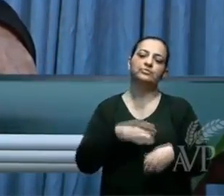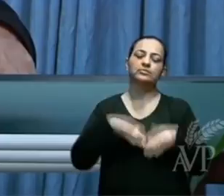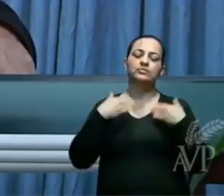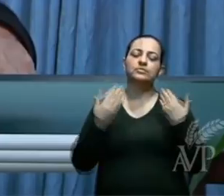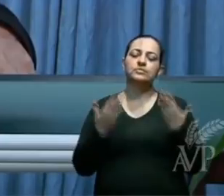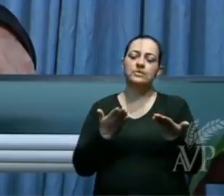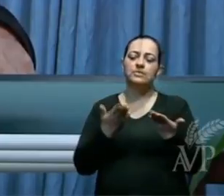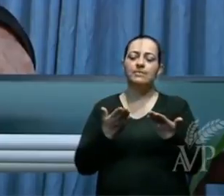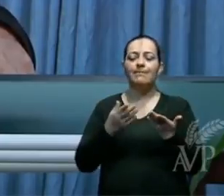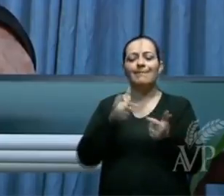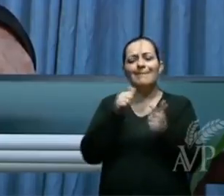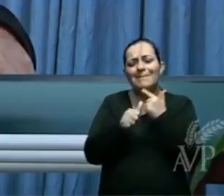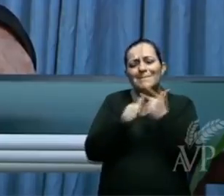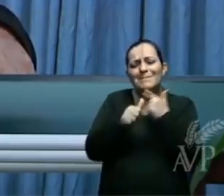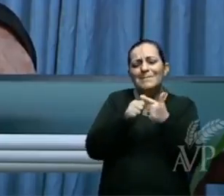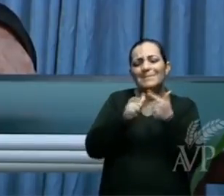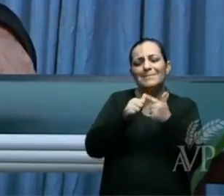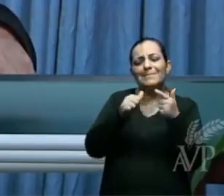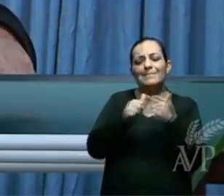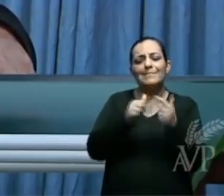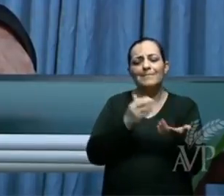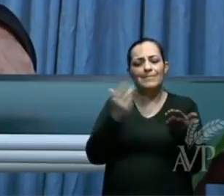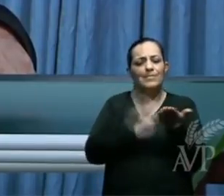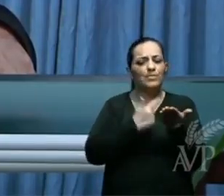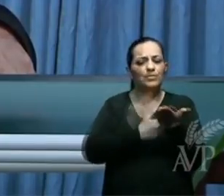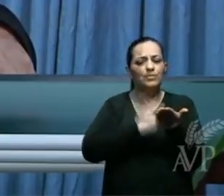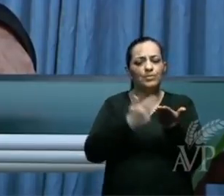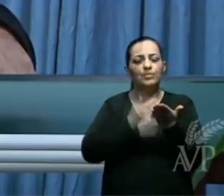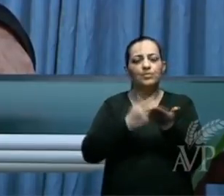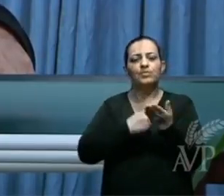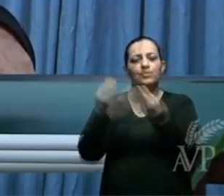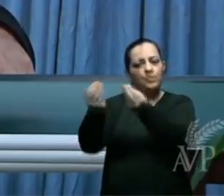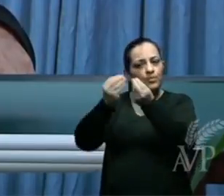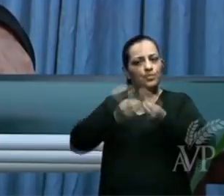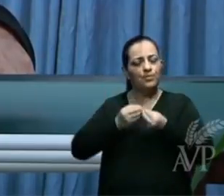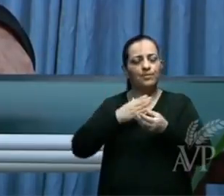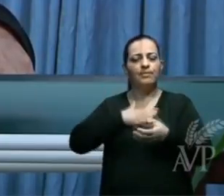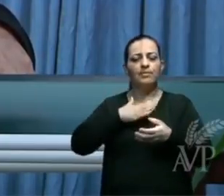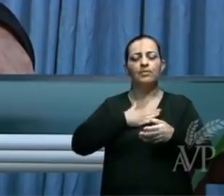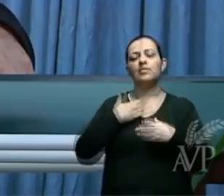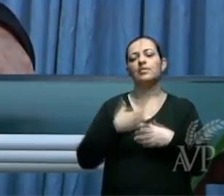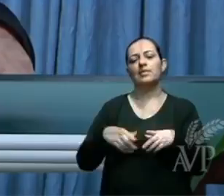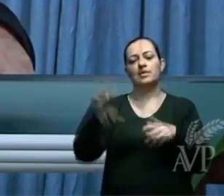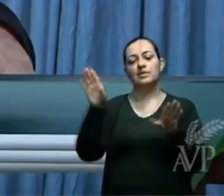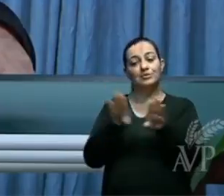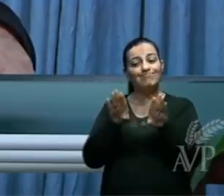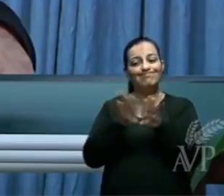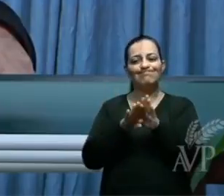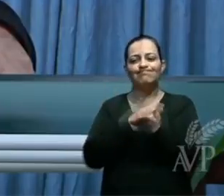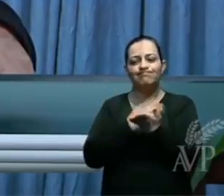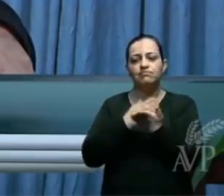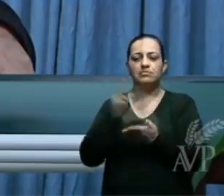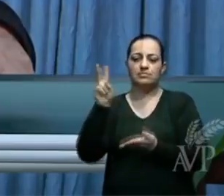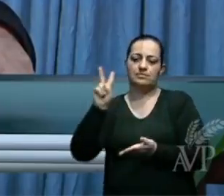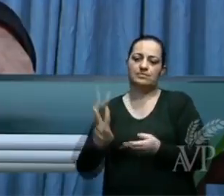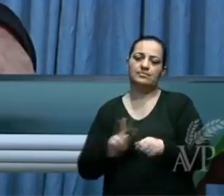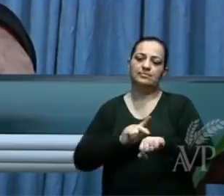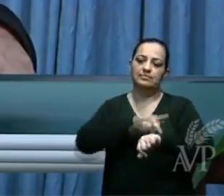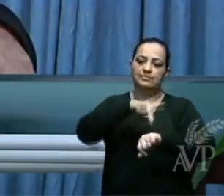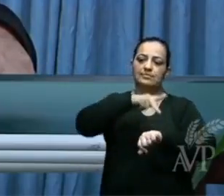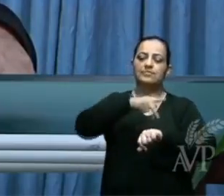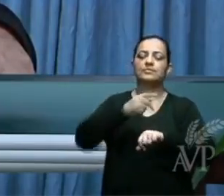as primeiras mensagens que nós obtivemos também que era o da venezuela e